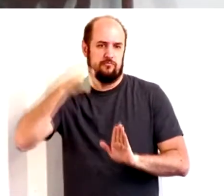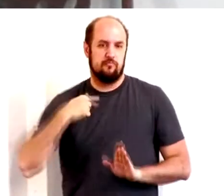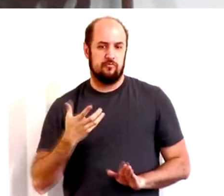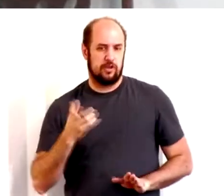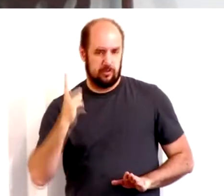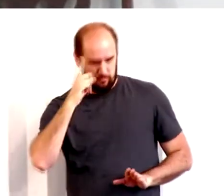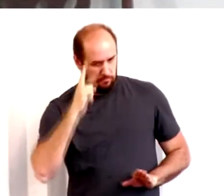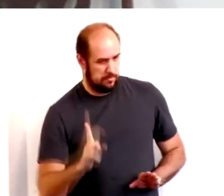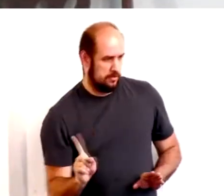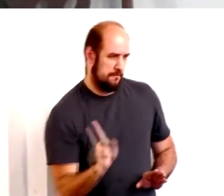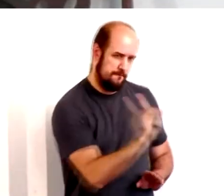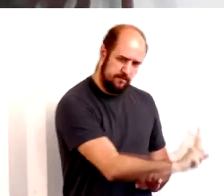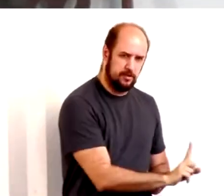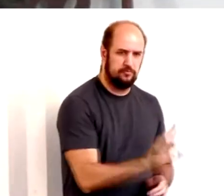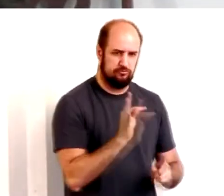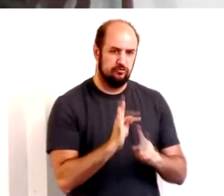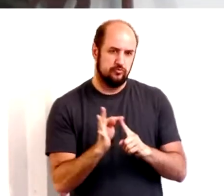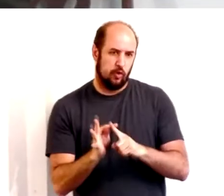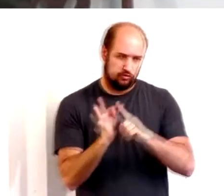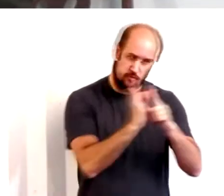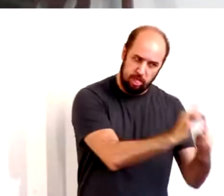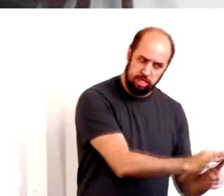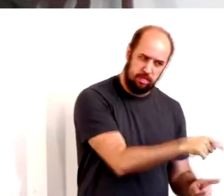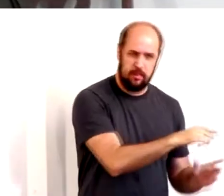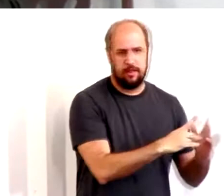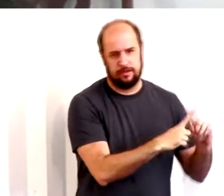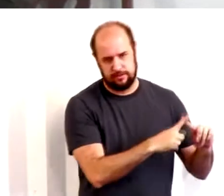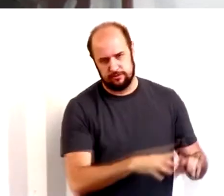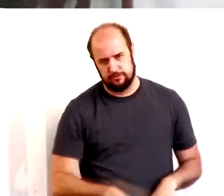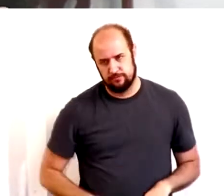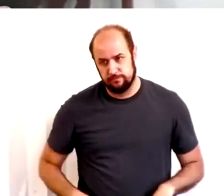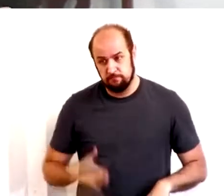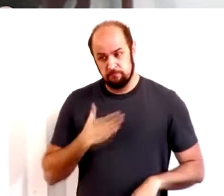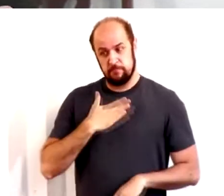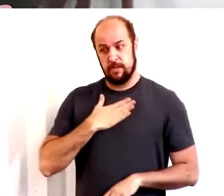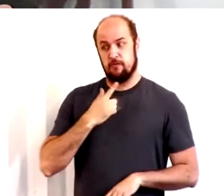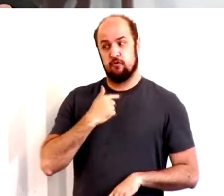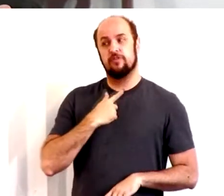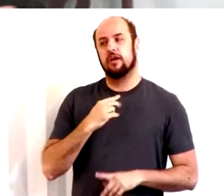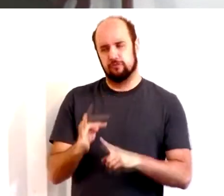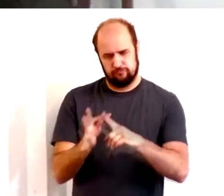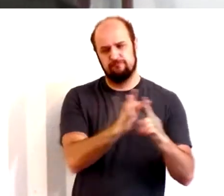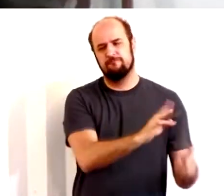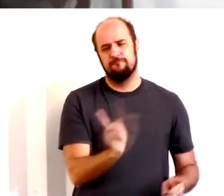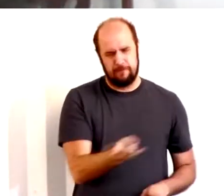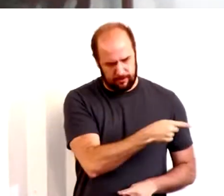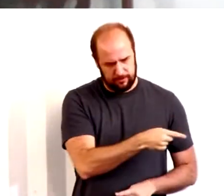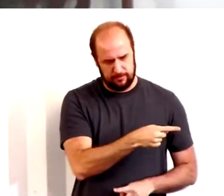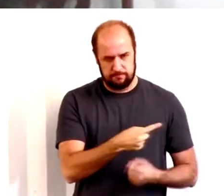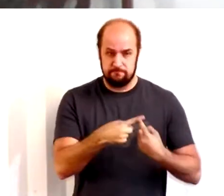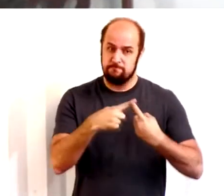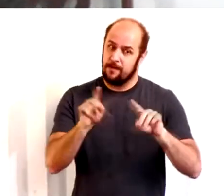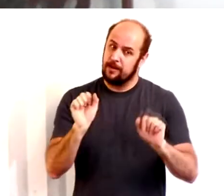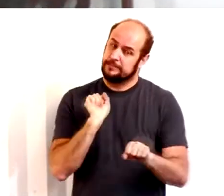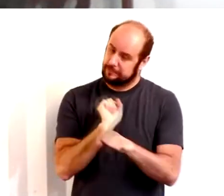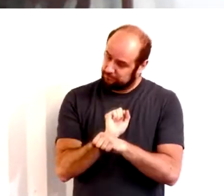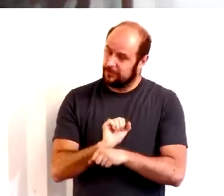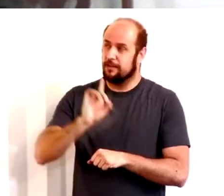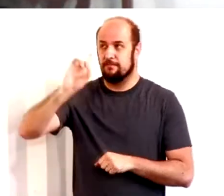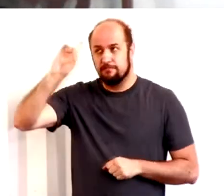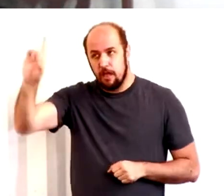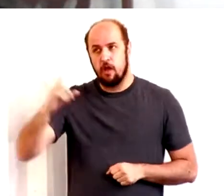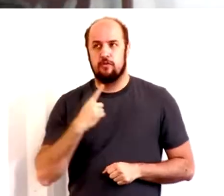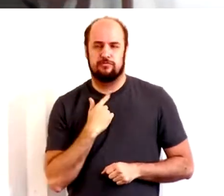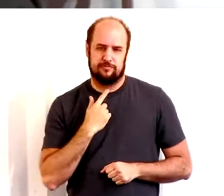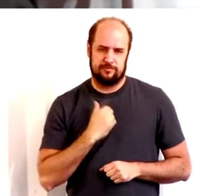Timóteo. O meu desejo é esse, mas que cumpre o desejo do Senhor. Como nós lemos aqui também